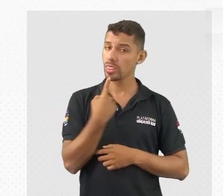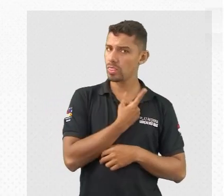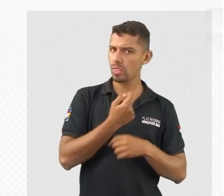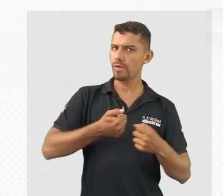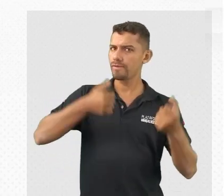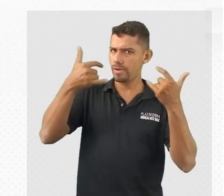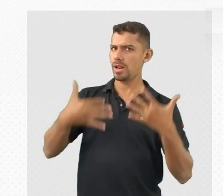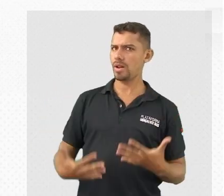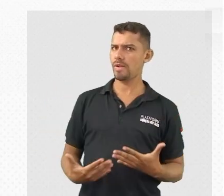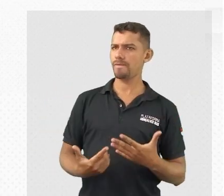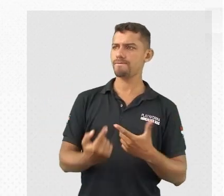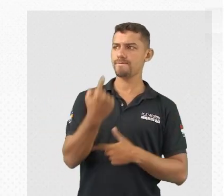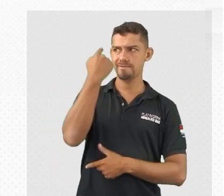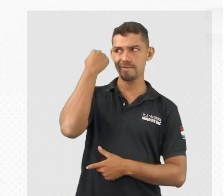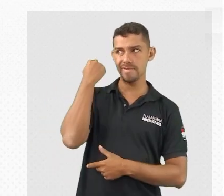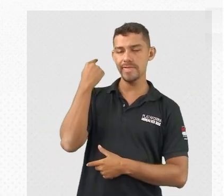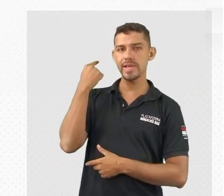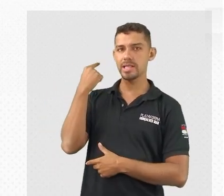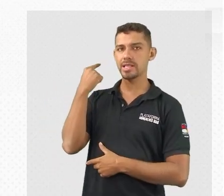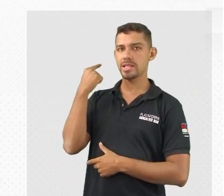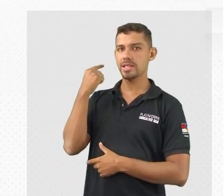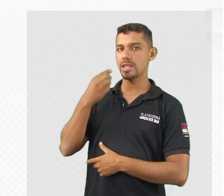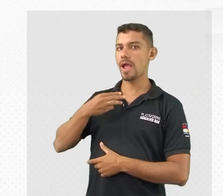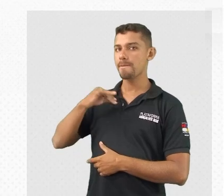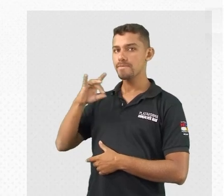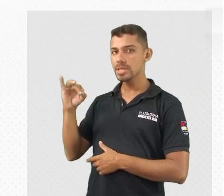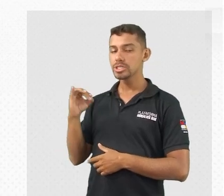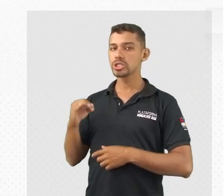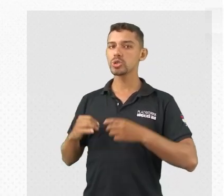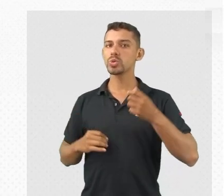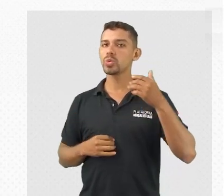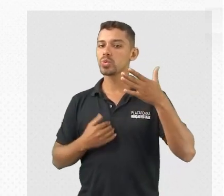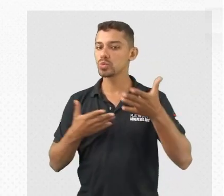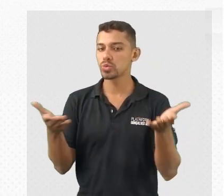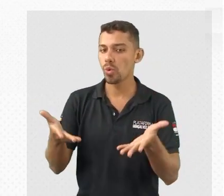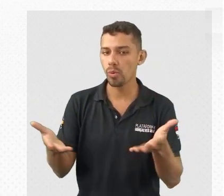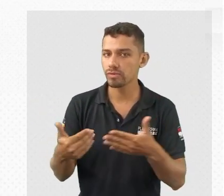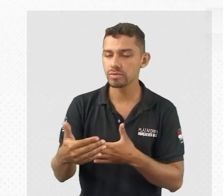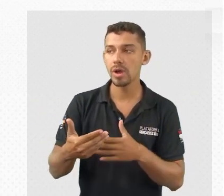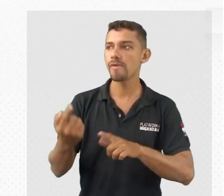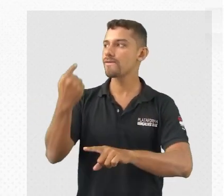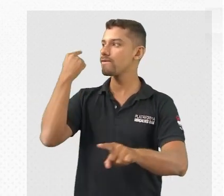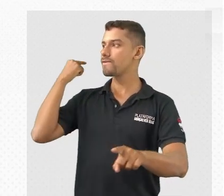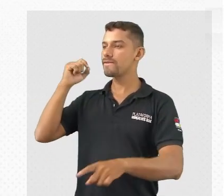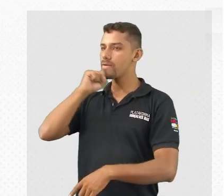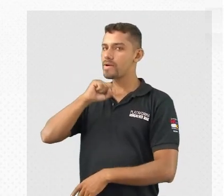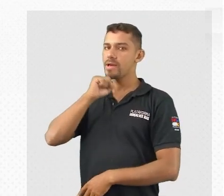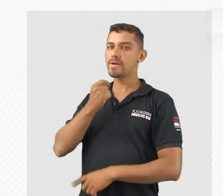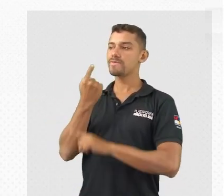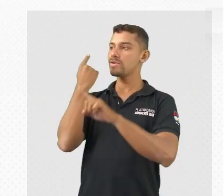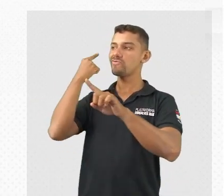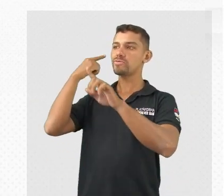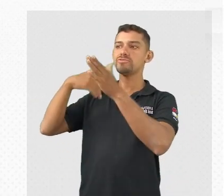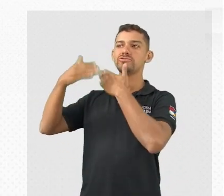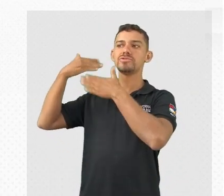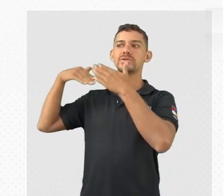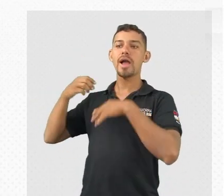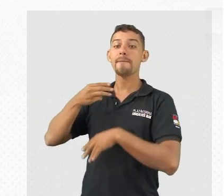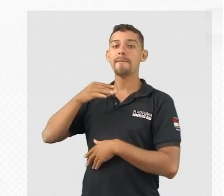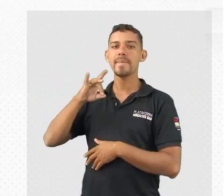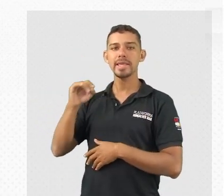falou do velho, a gente está falando do velho e do novo quarto poder. O velho quarto poder, a